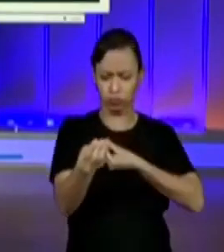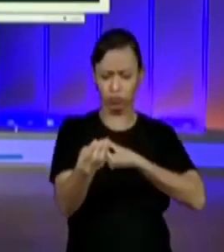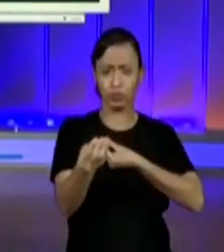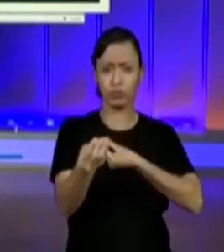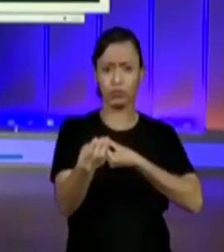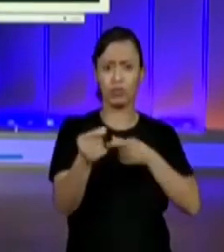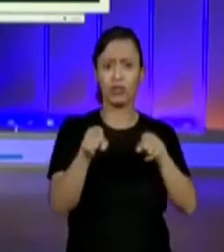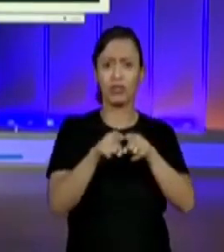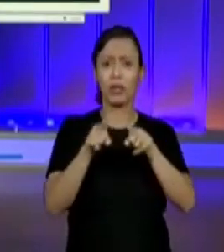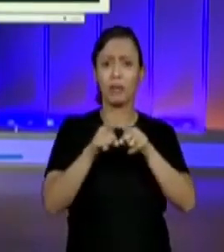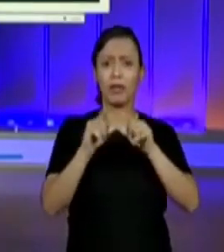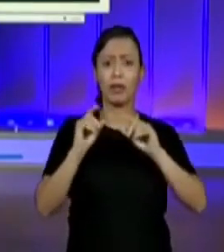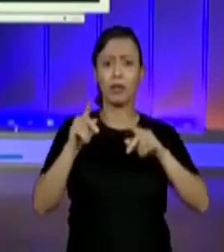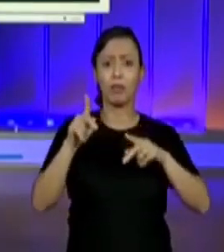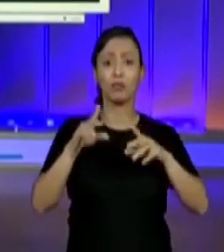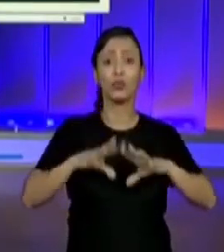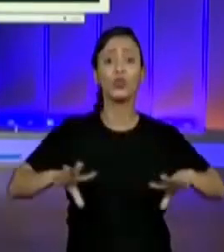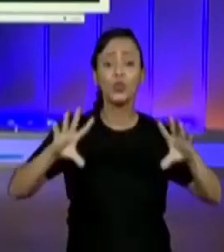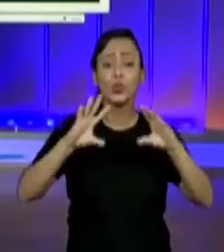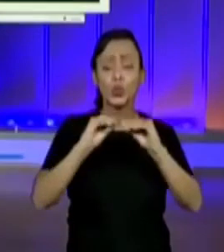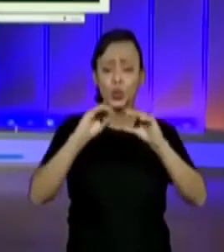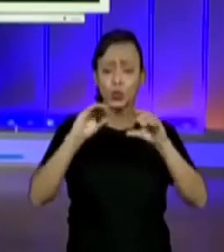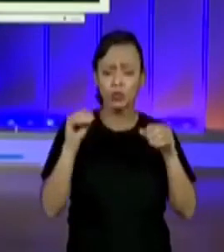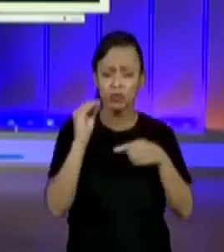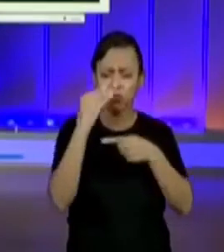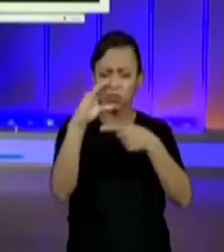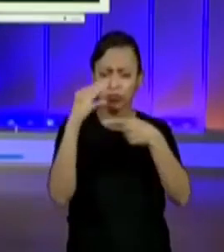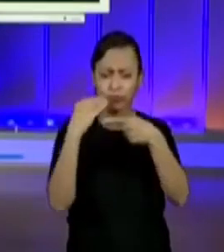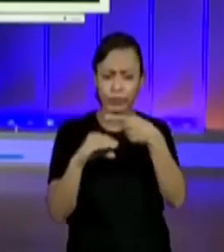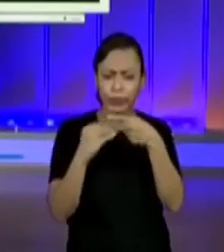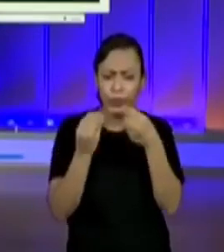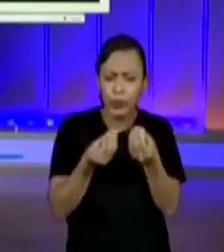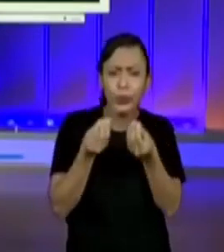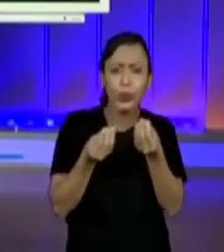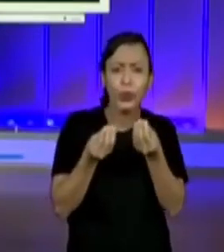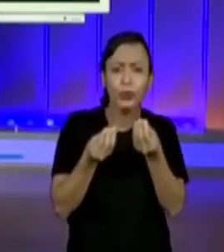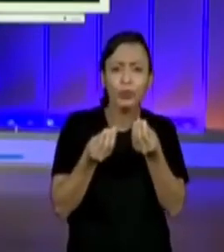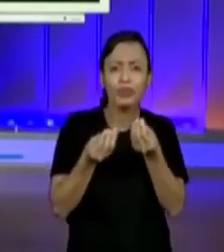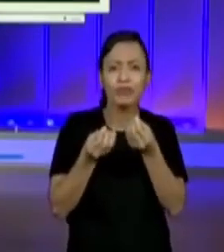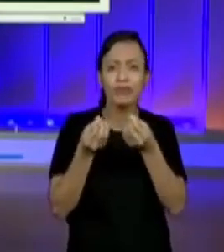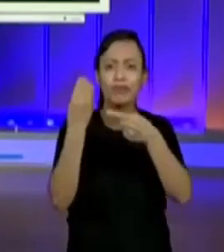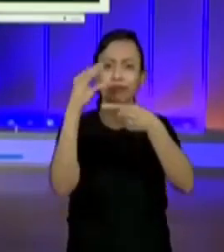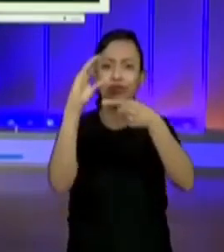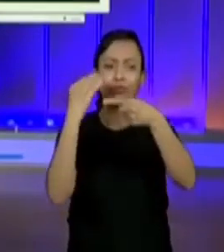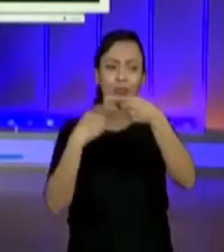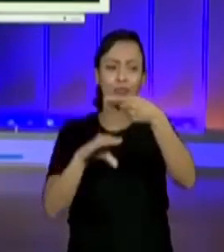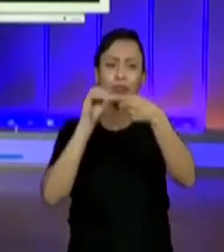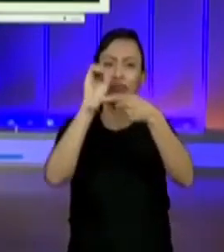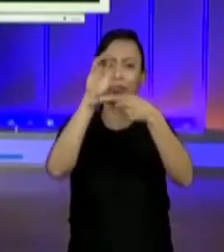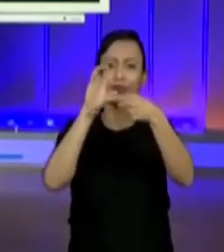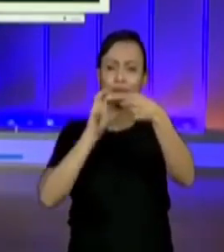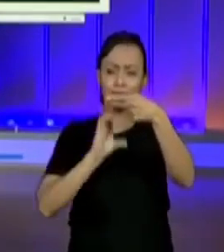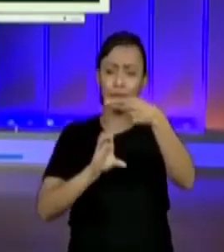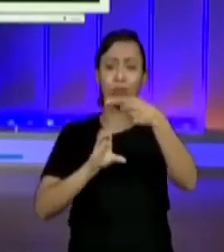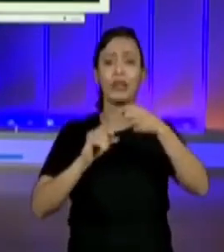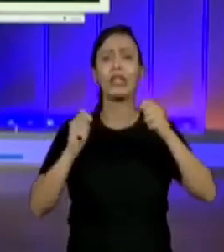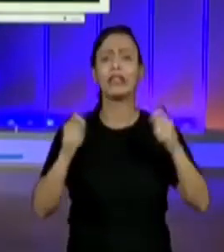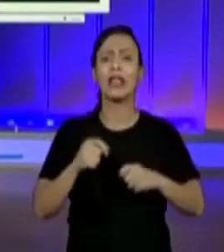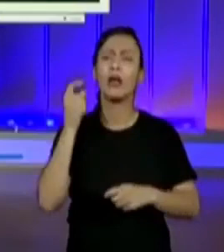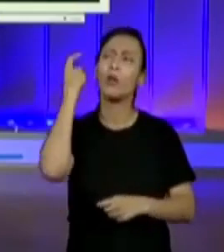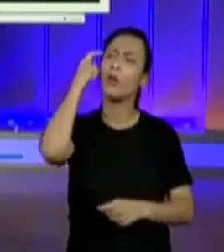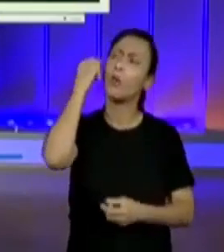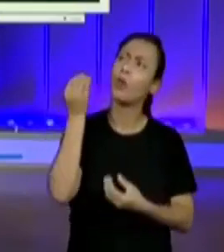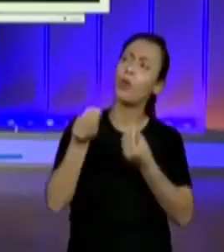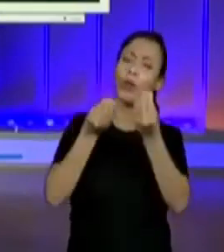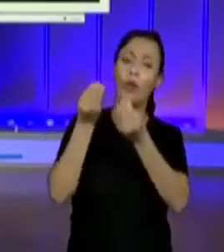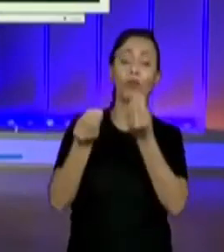um todo Então sempre que não temos um todo podemos ter uma representação de